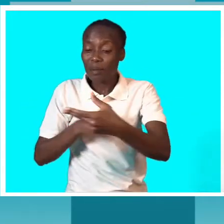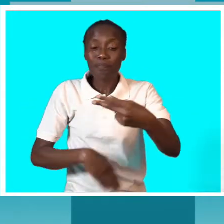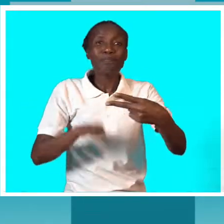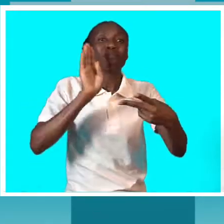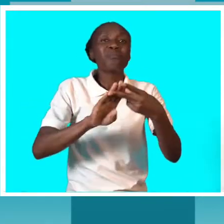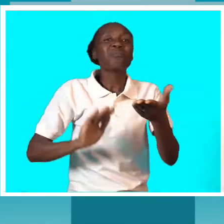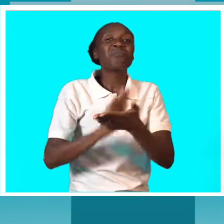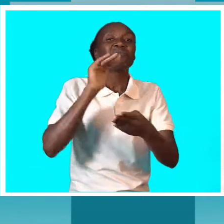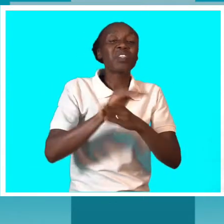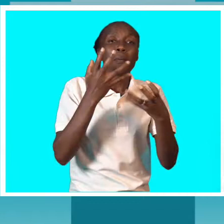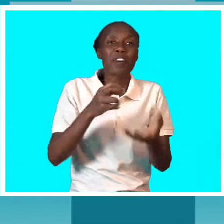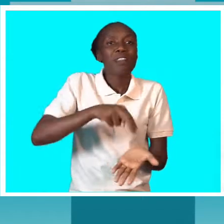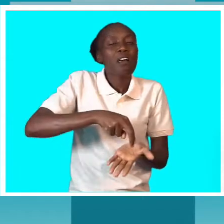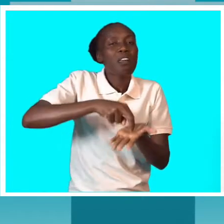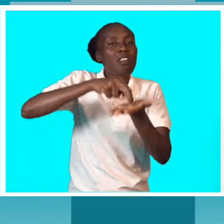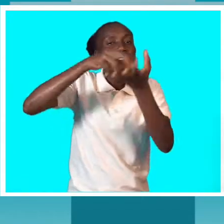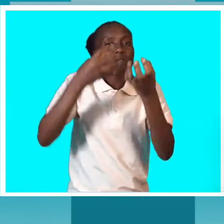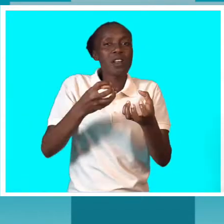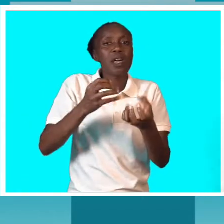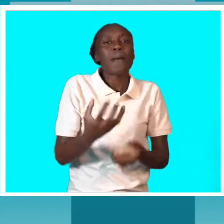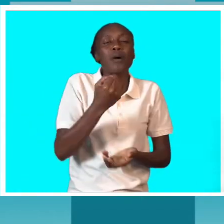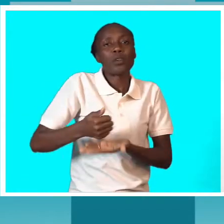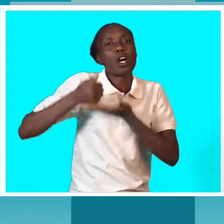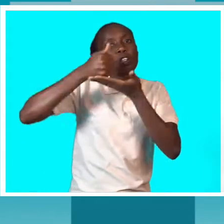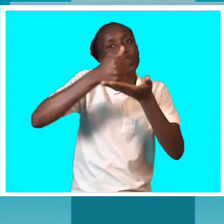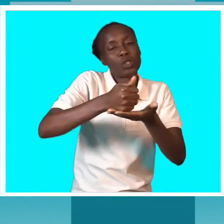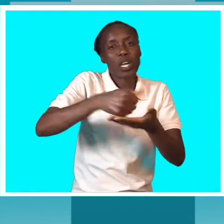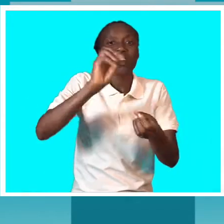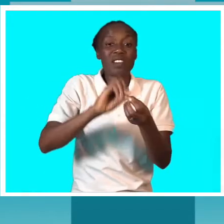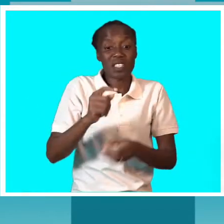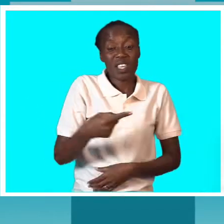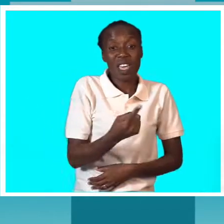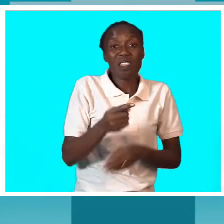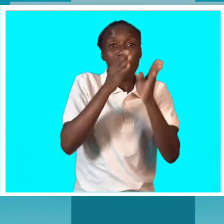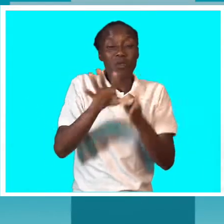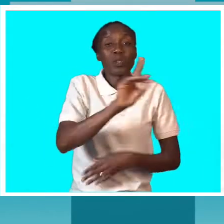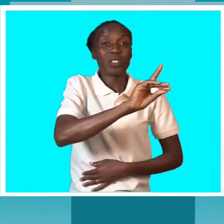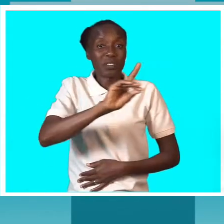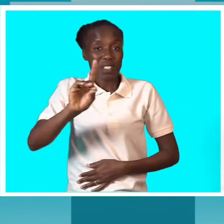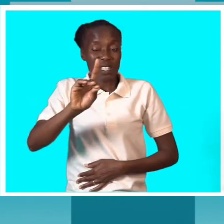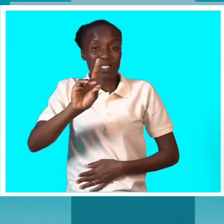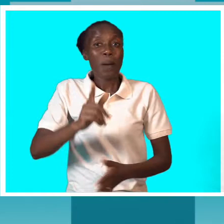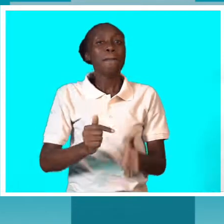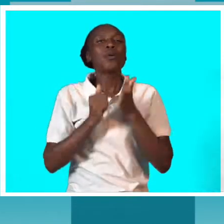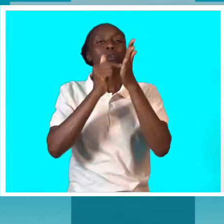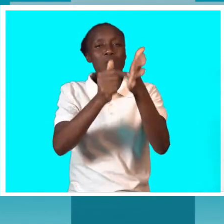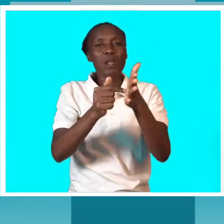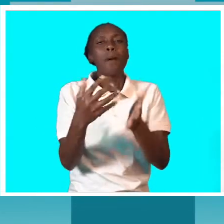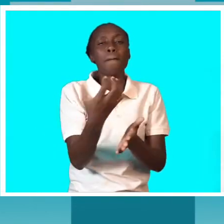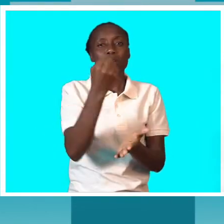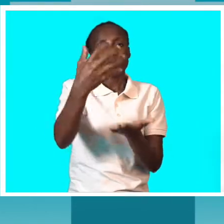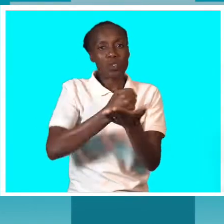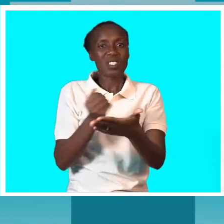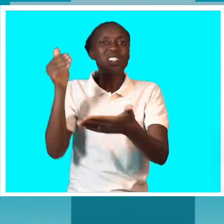Não há rampas, não há elevadores que possam ajudar a fazer com que esta pessoa com deficiência física, por exemplo, consiga chegar